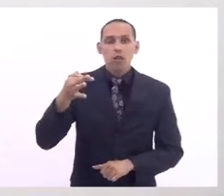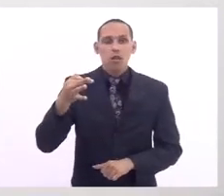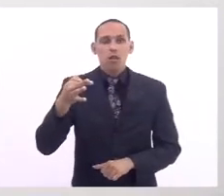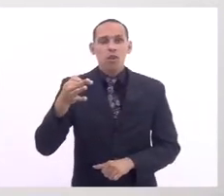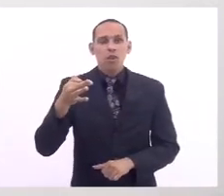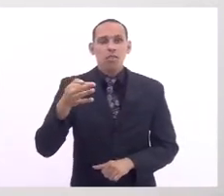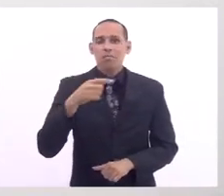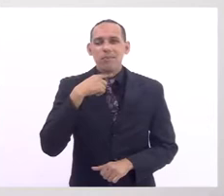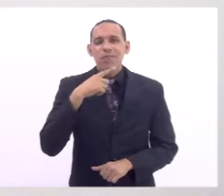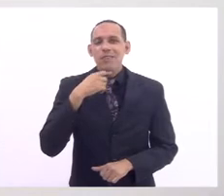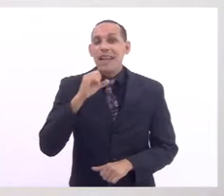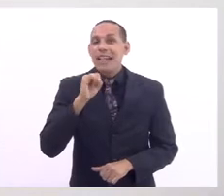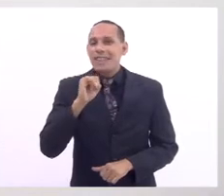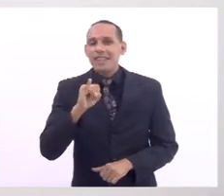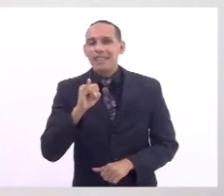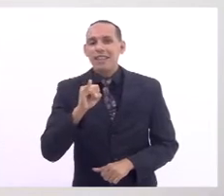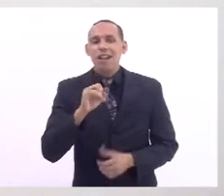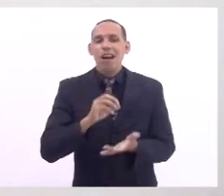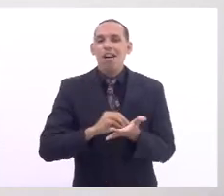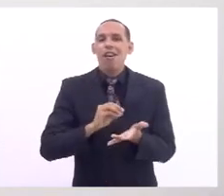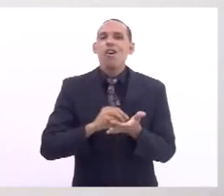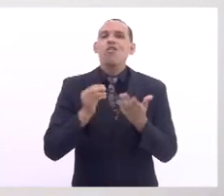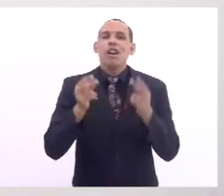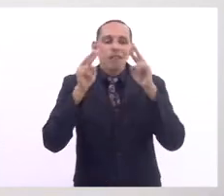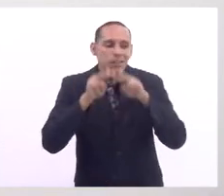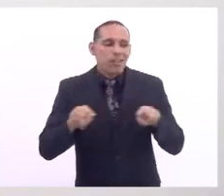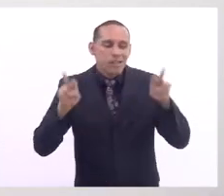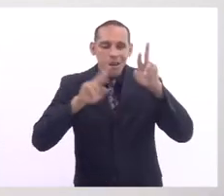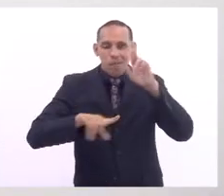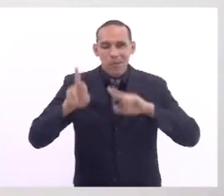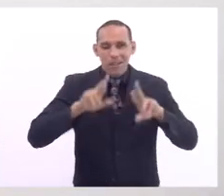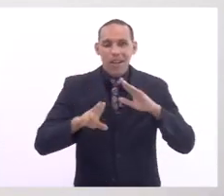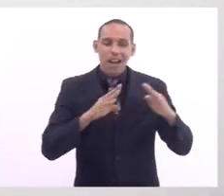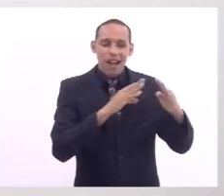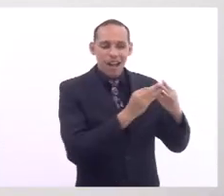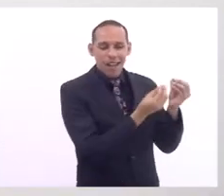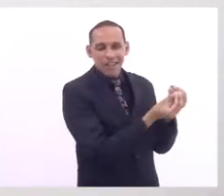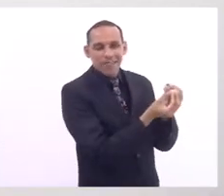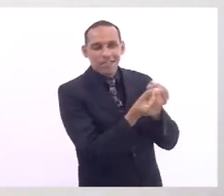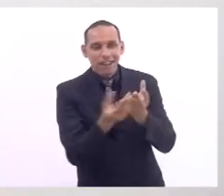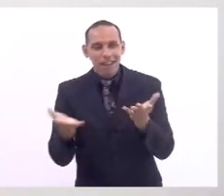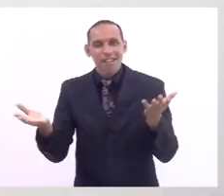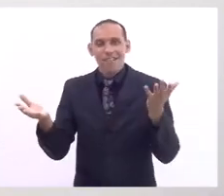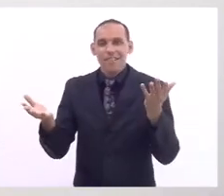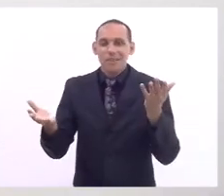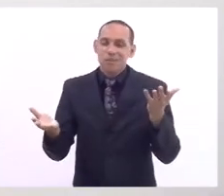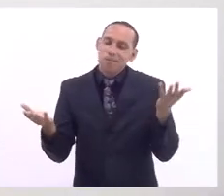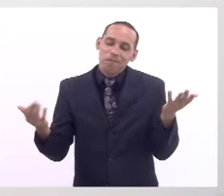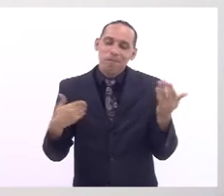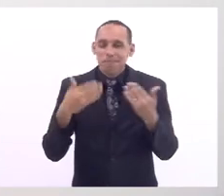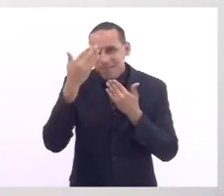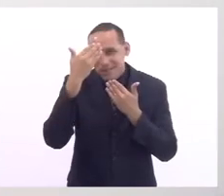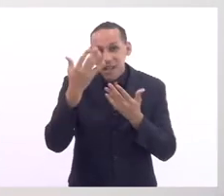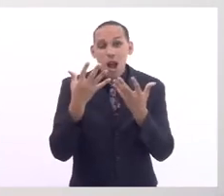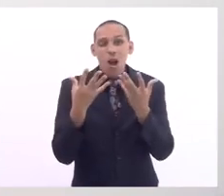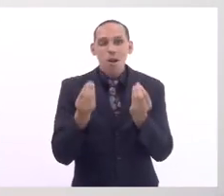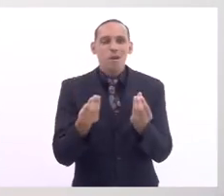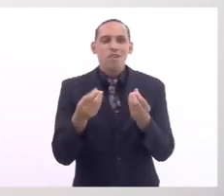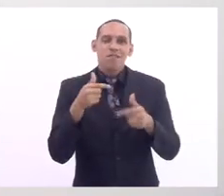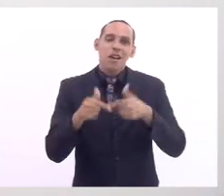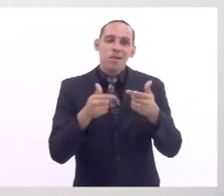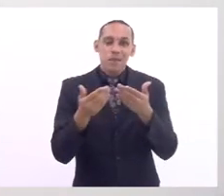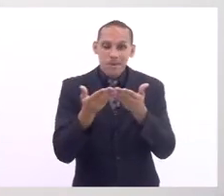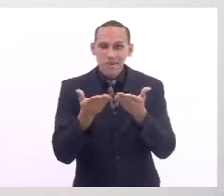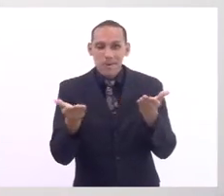sem ser a partir dessa visão plural que a visão que a casa atrai atrás então eu agradeço muito pelo